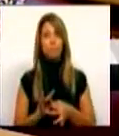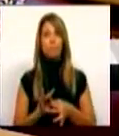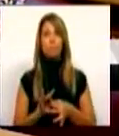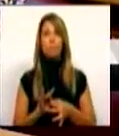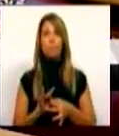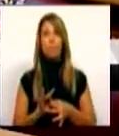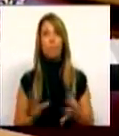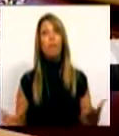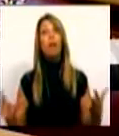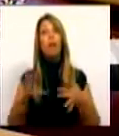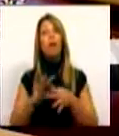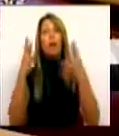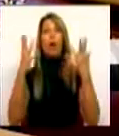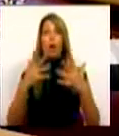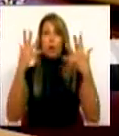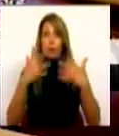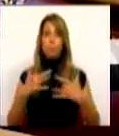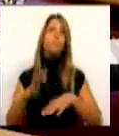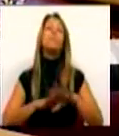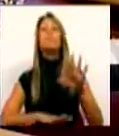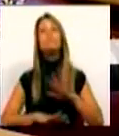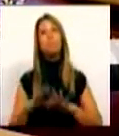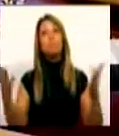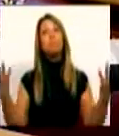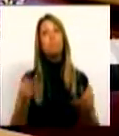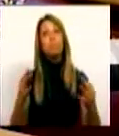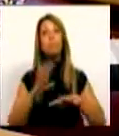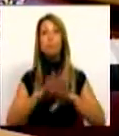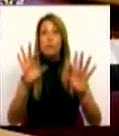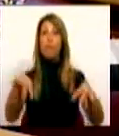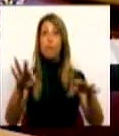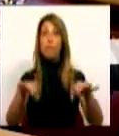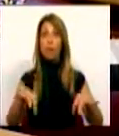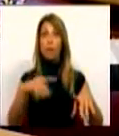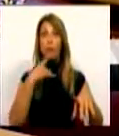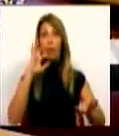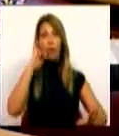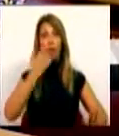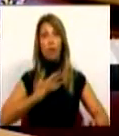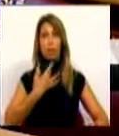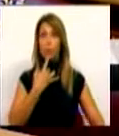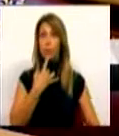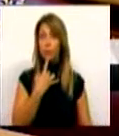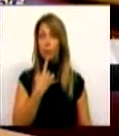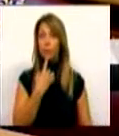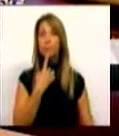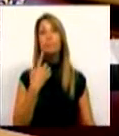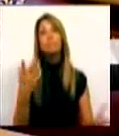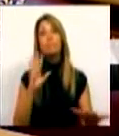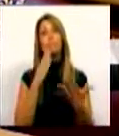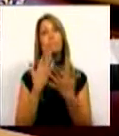convergência orçamental, fizemos com a saída do procedimento por déficit excessivo, promove